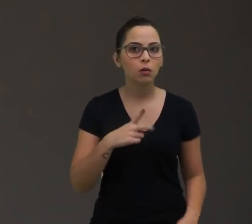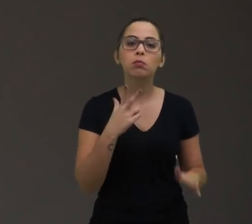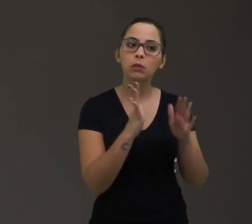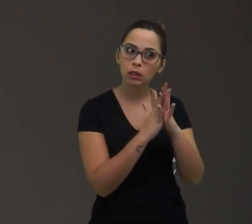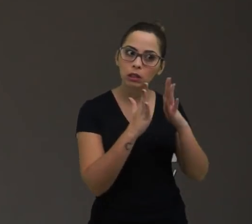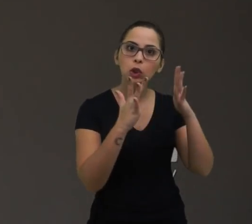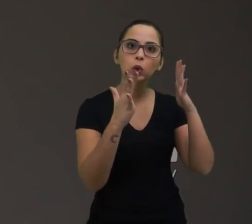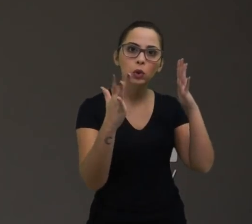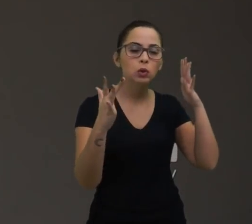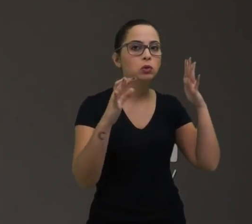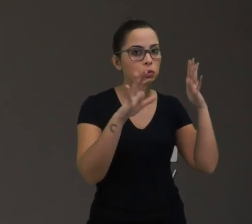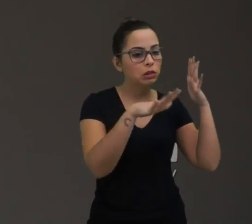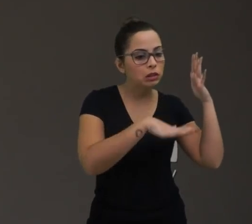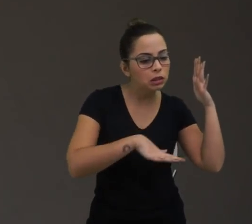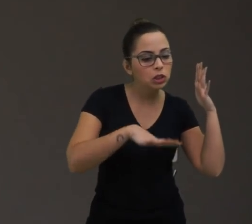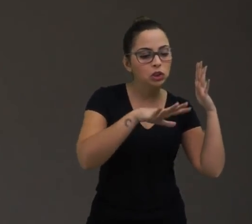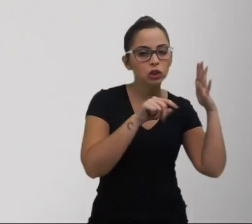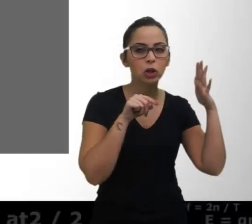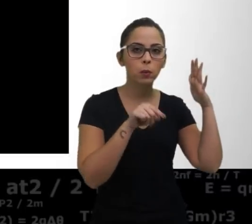Tá? Então,